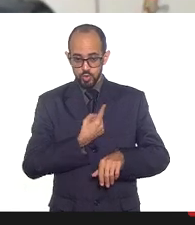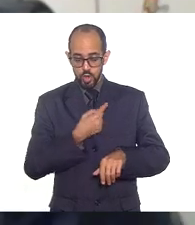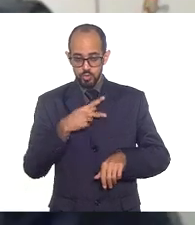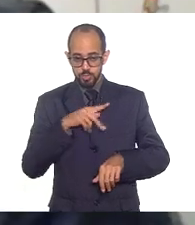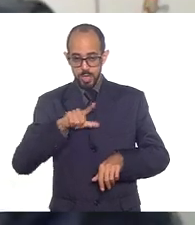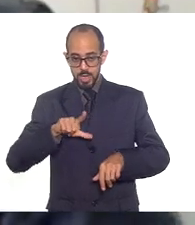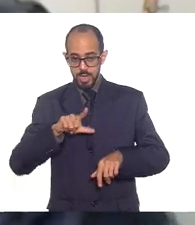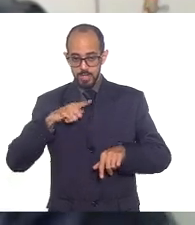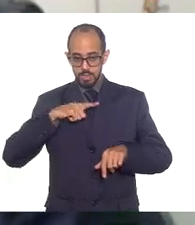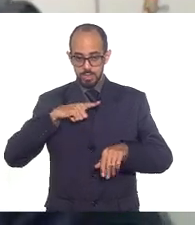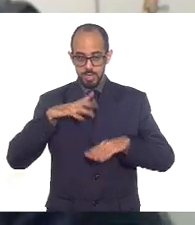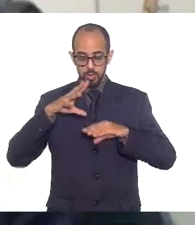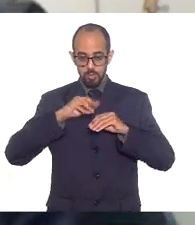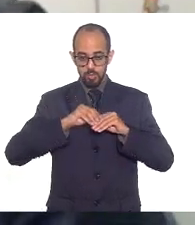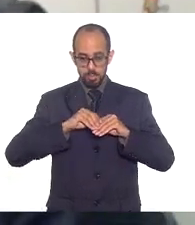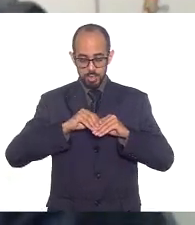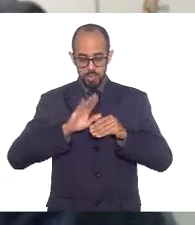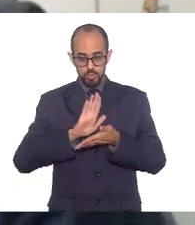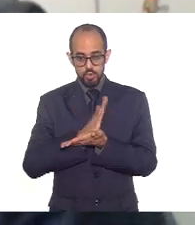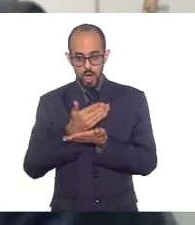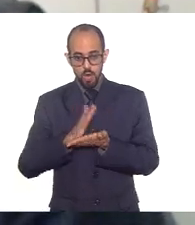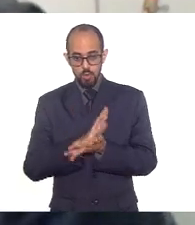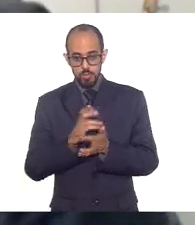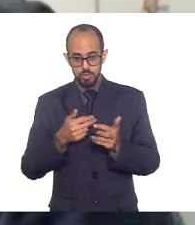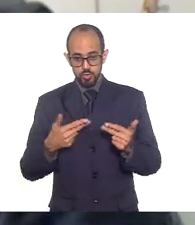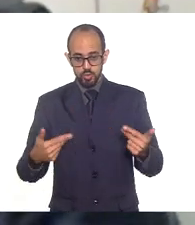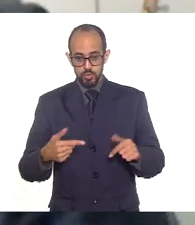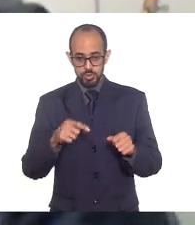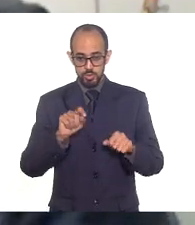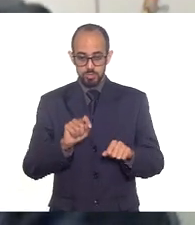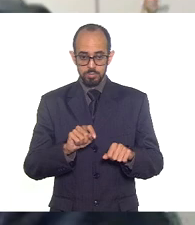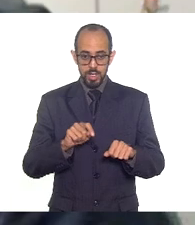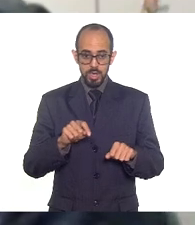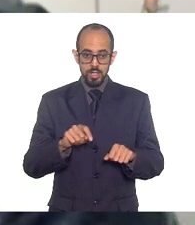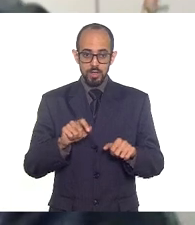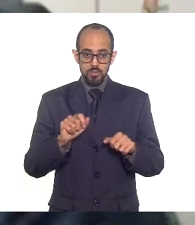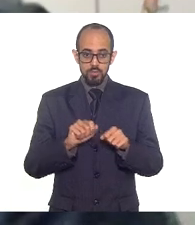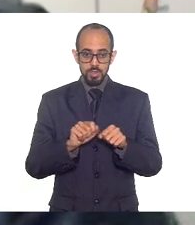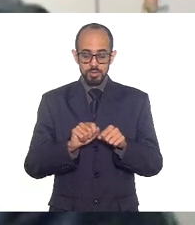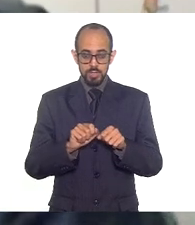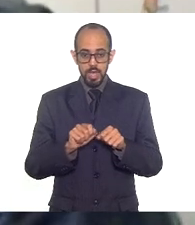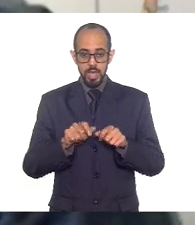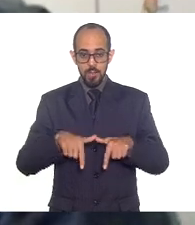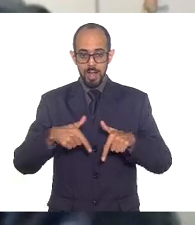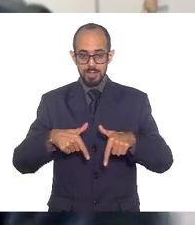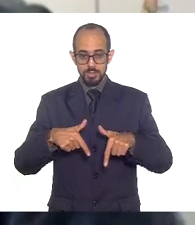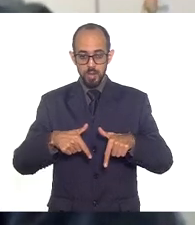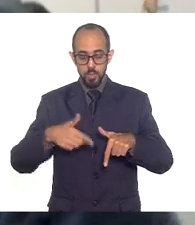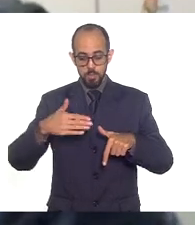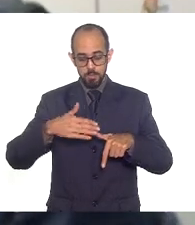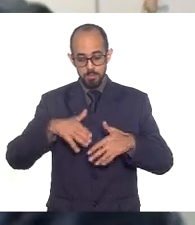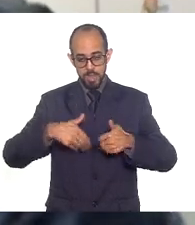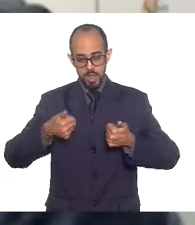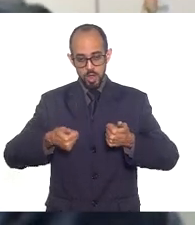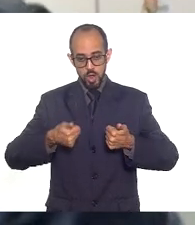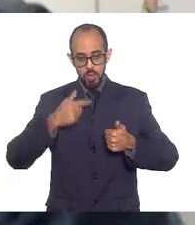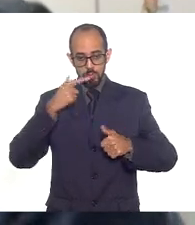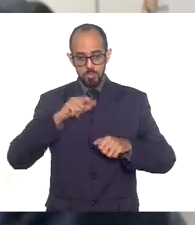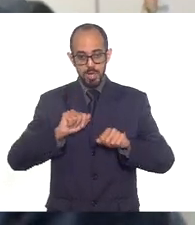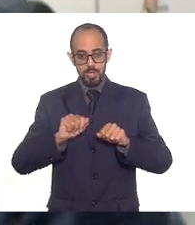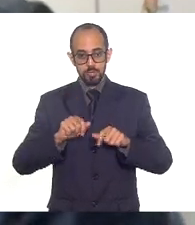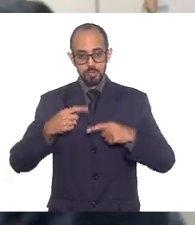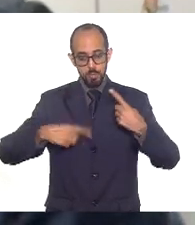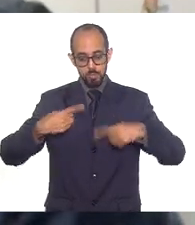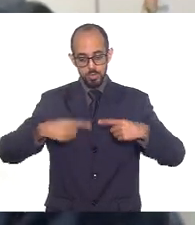busca a cantar alguns dispositivos para que legislação seja mais efetivo EA gente de fato tenha essa